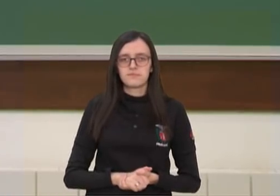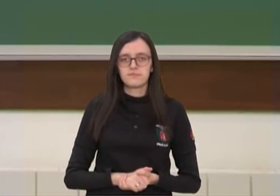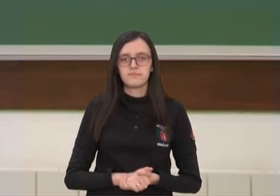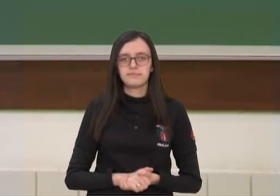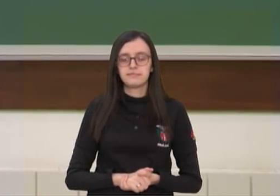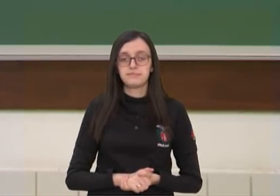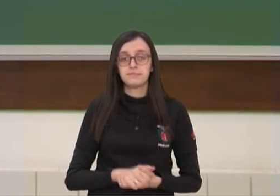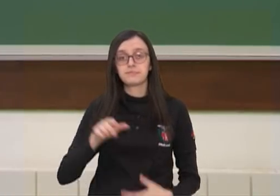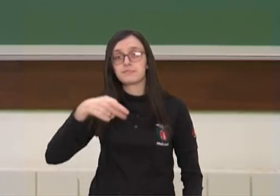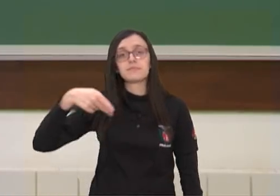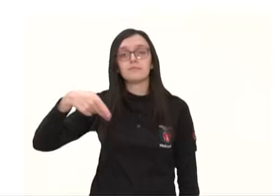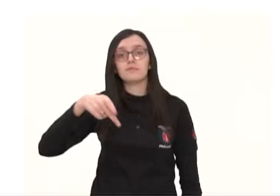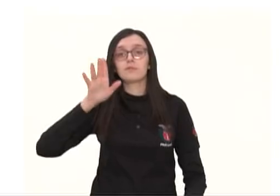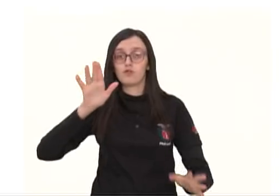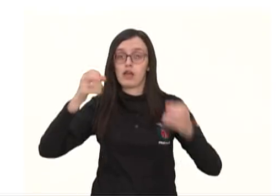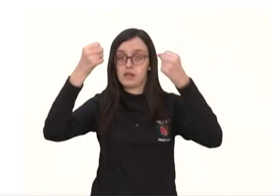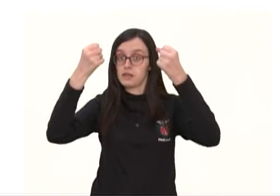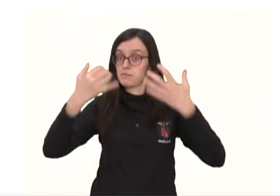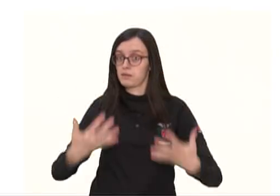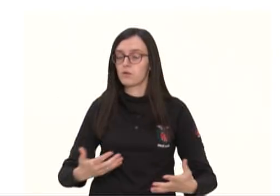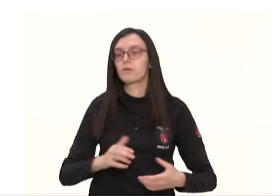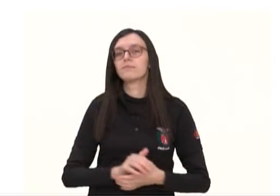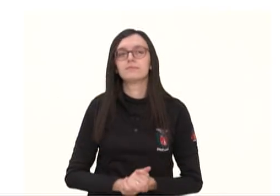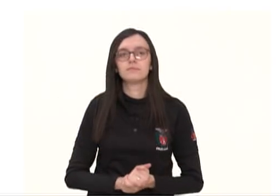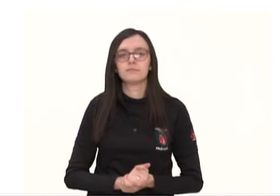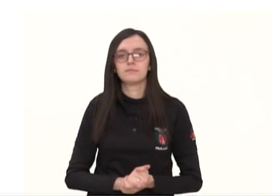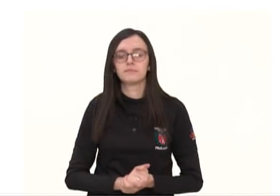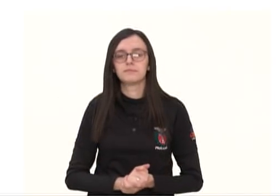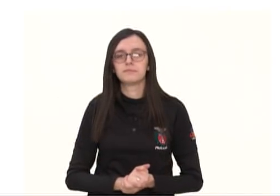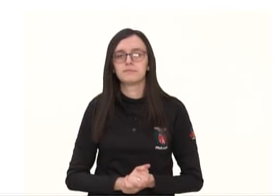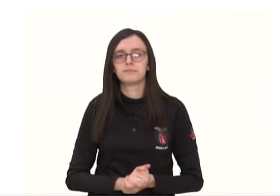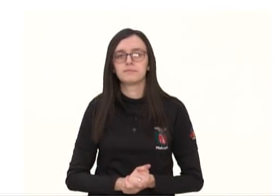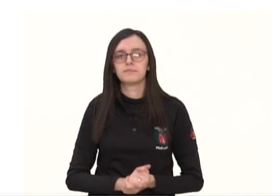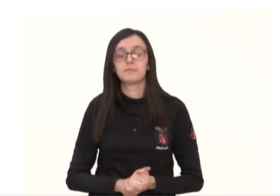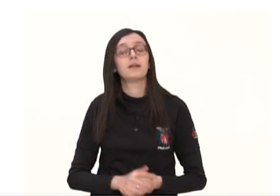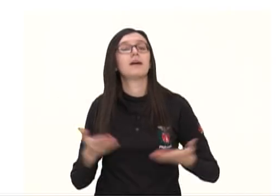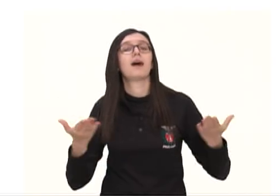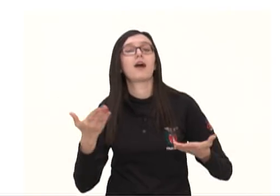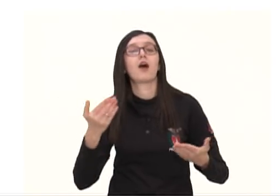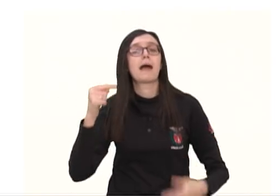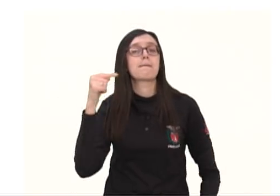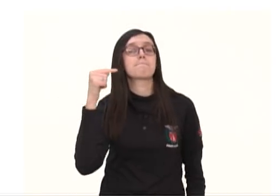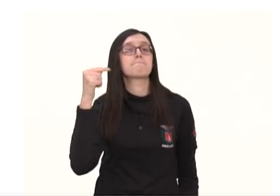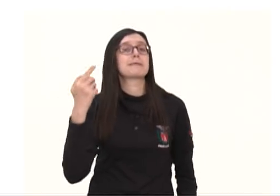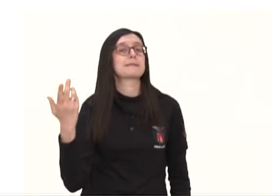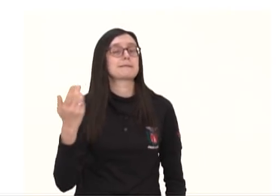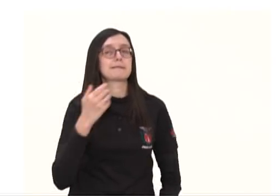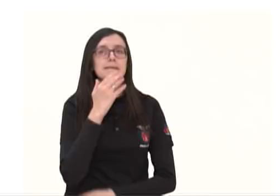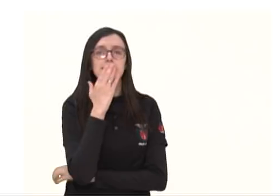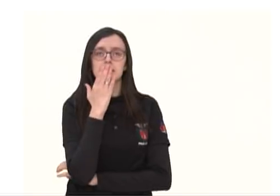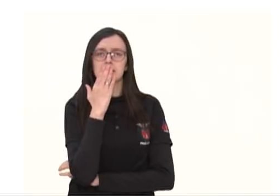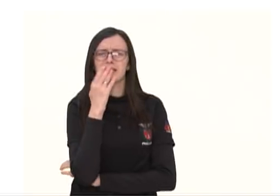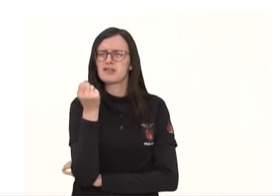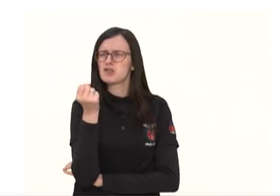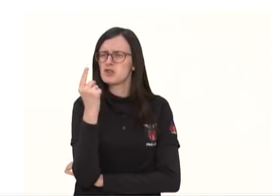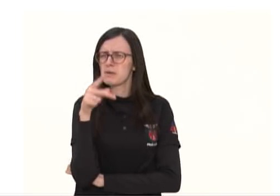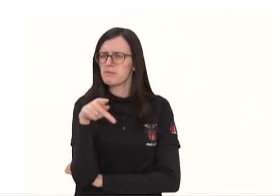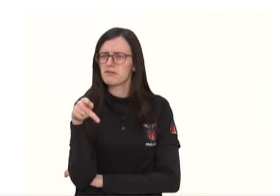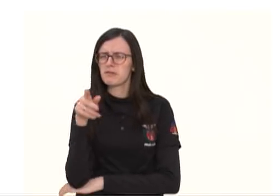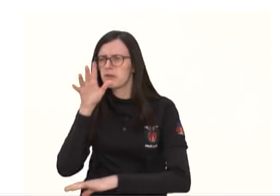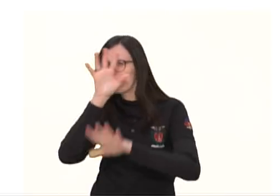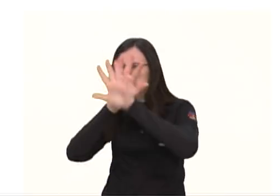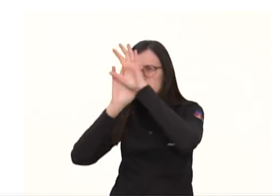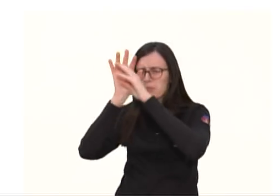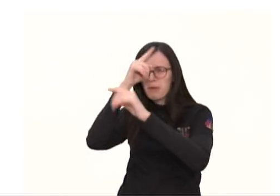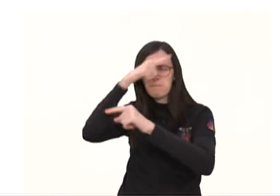aqui o que a professora acabou de dizer, né? Somados e a subtração. Nossa, professora, essa sua subtração